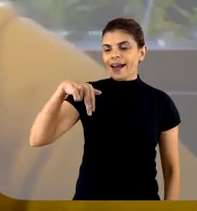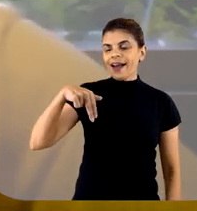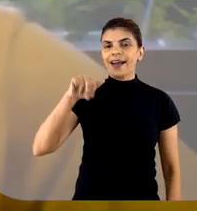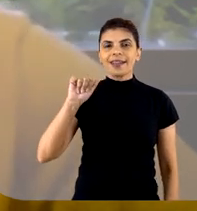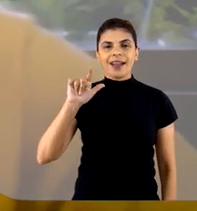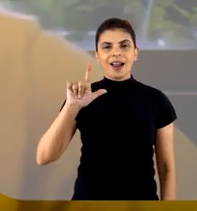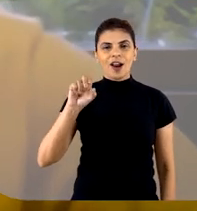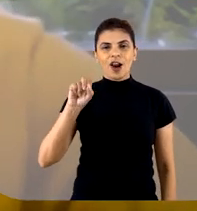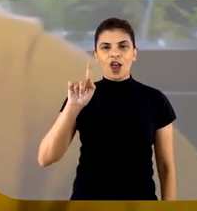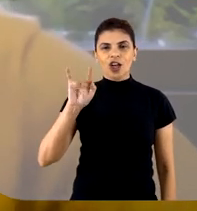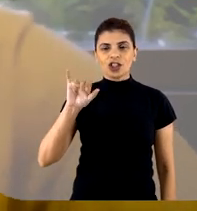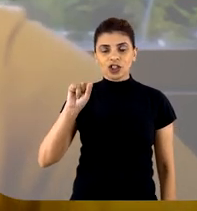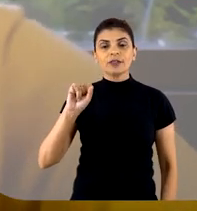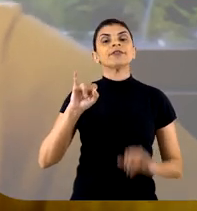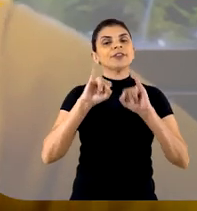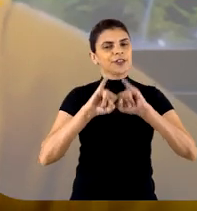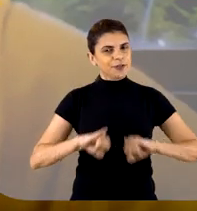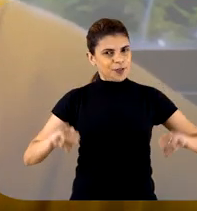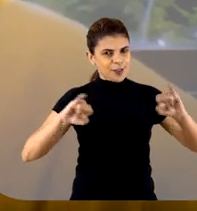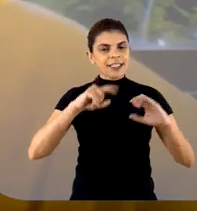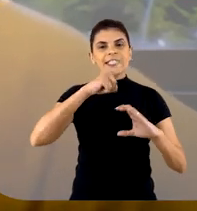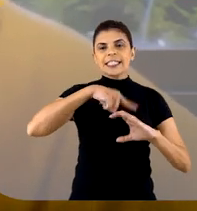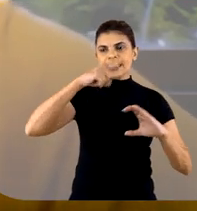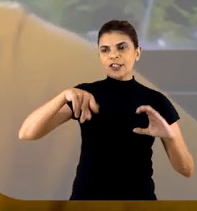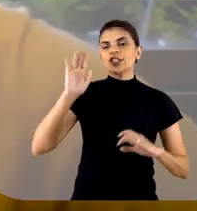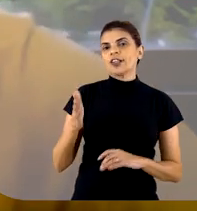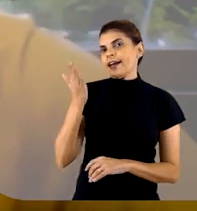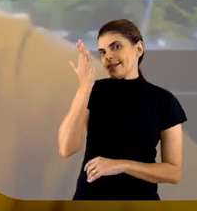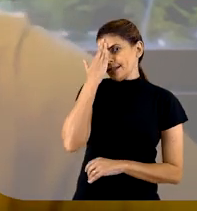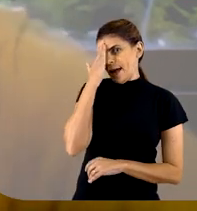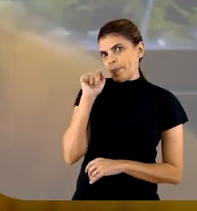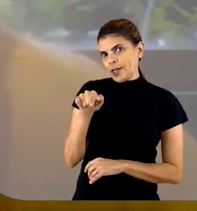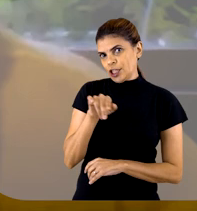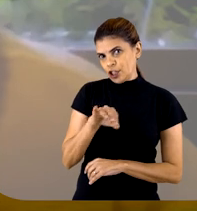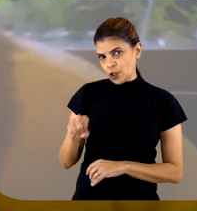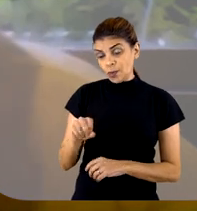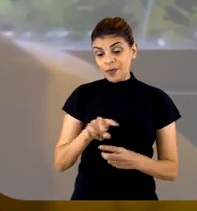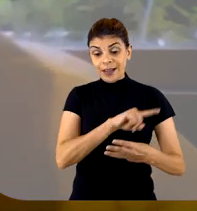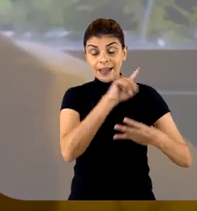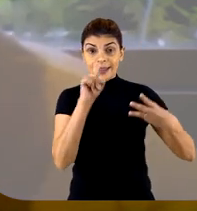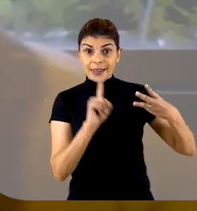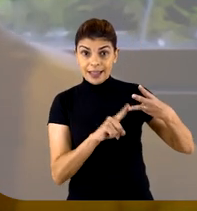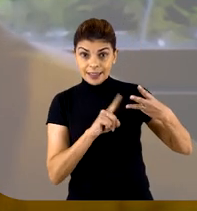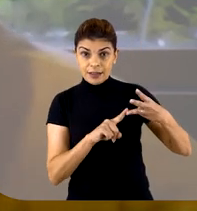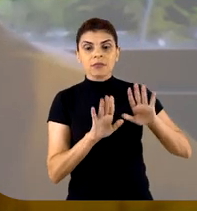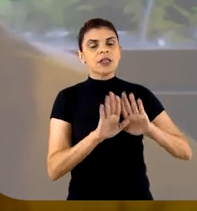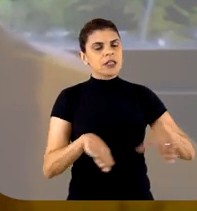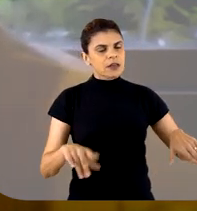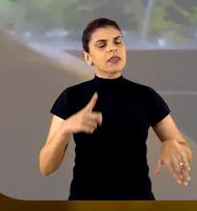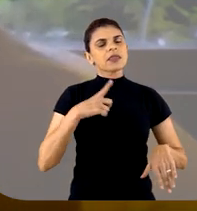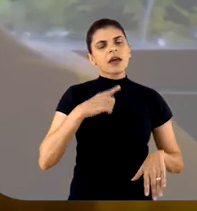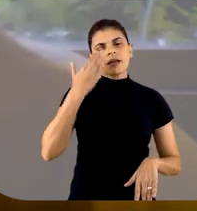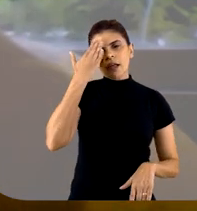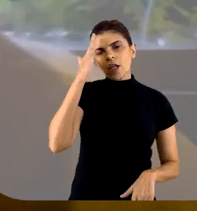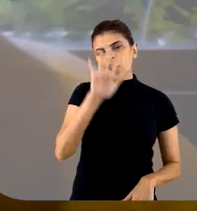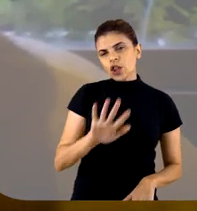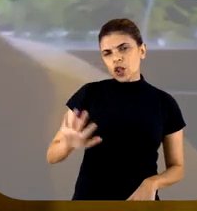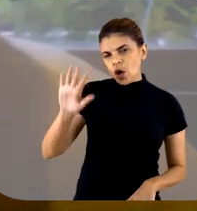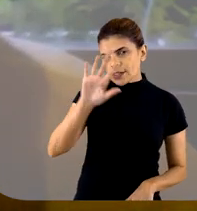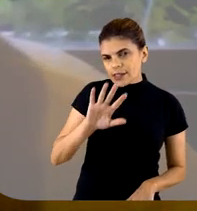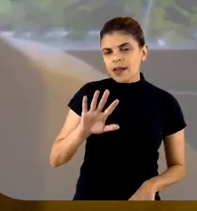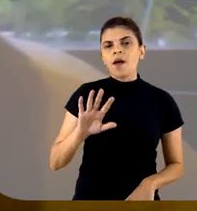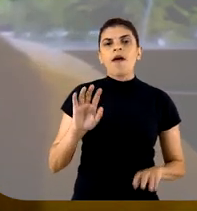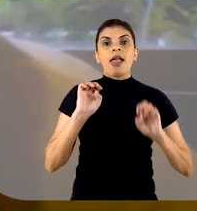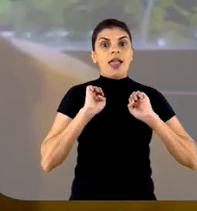são essenciais na divulgação científica. A gente bem sabe disso. E o terceiro ponto é que as crianças têm uma noção